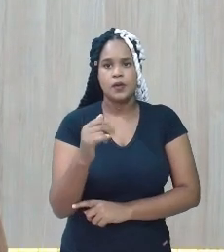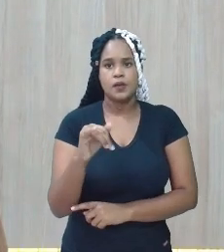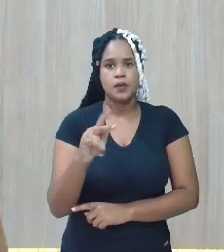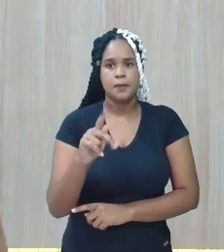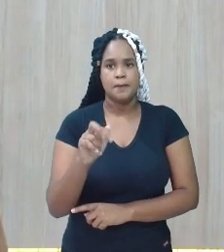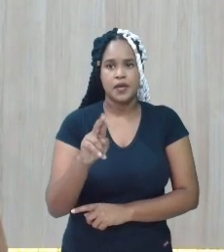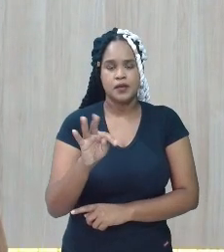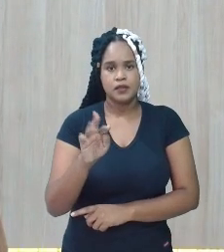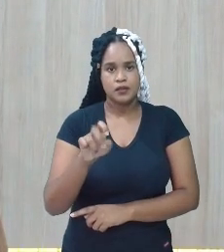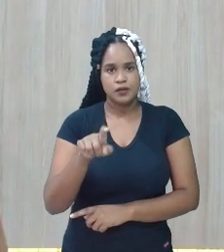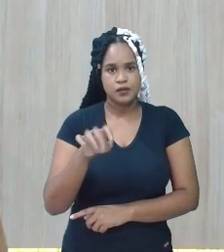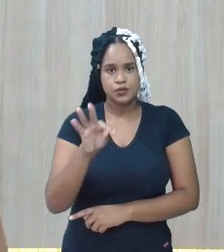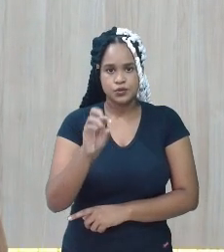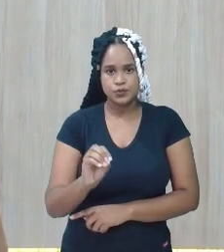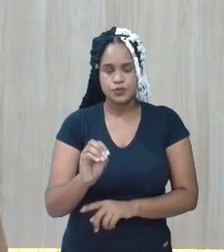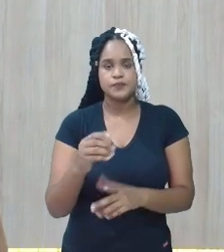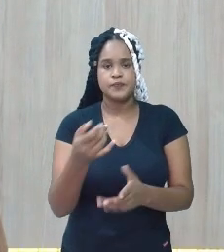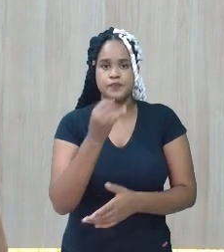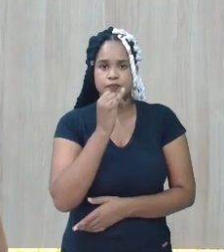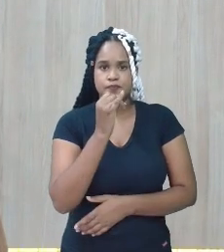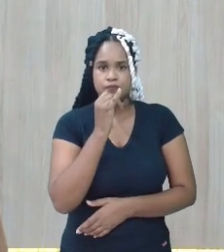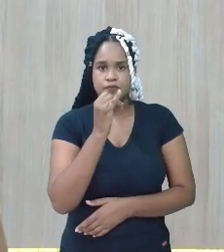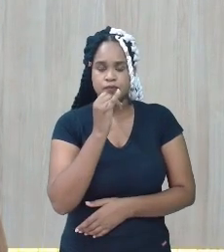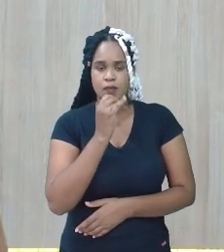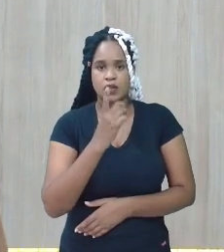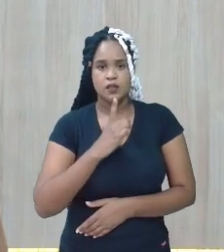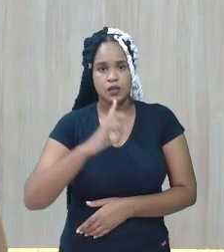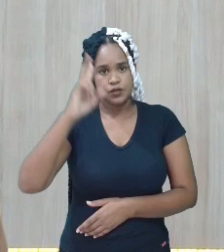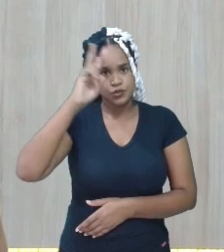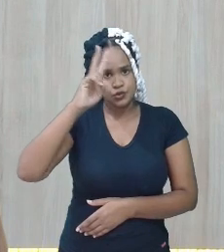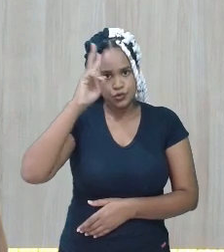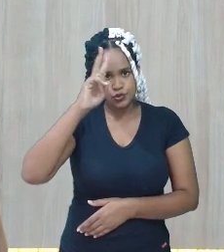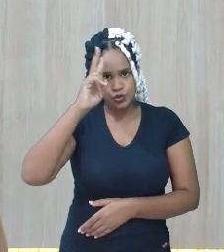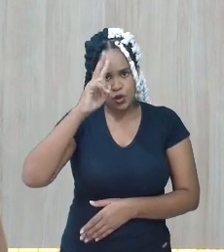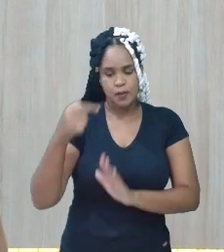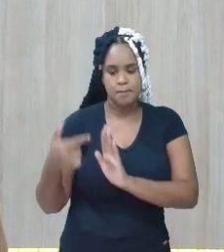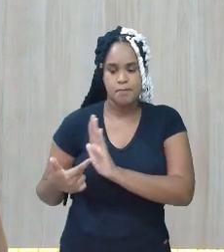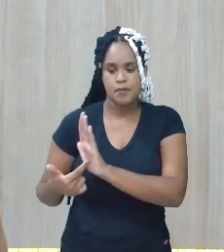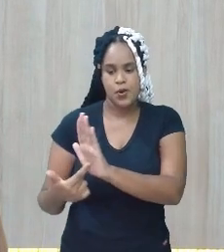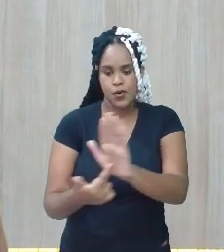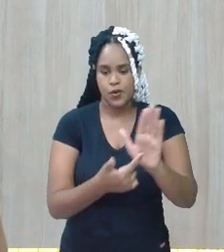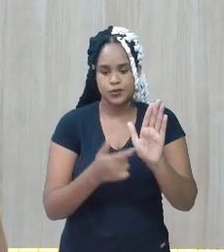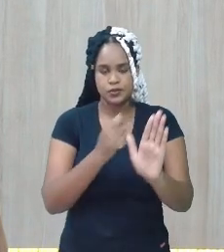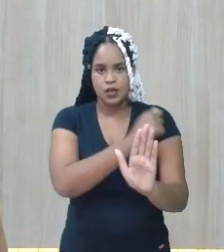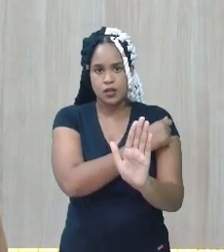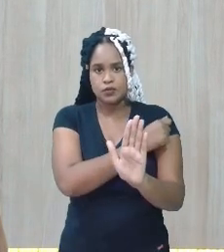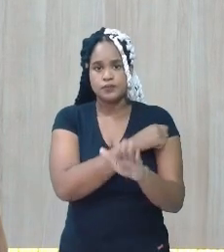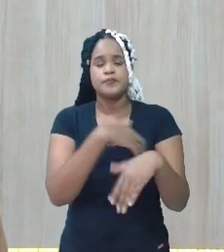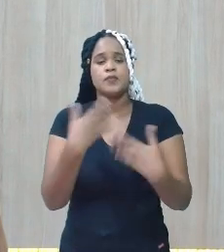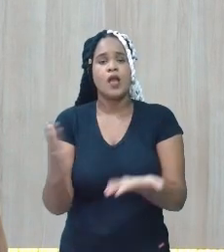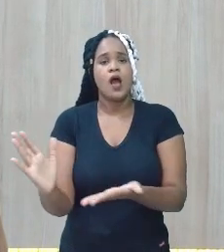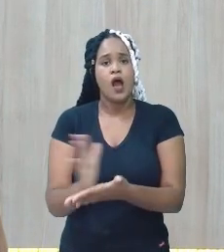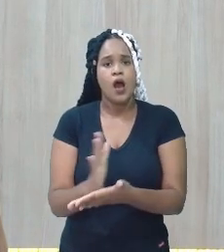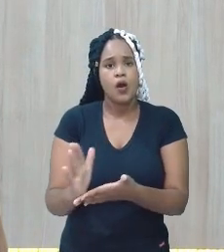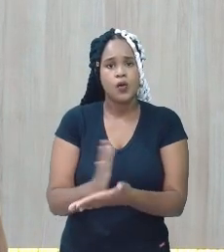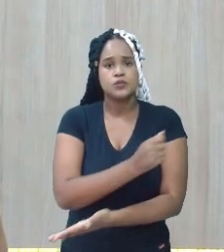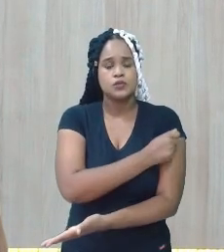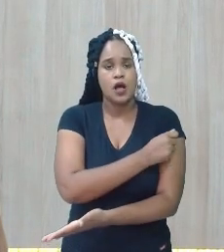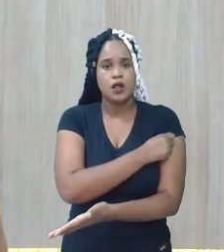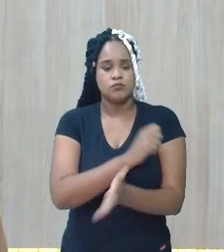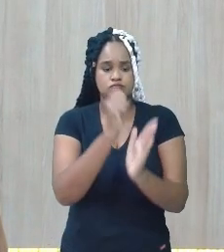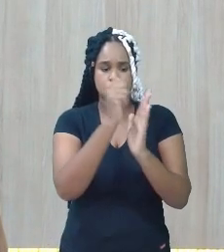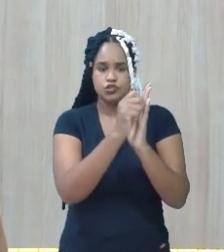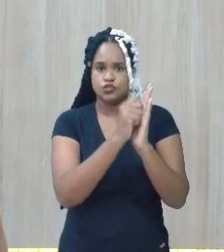ele percebe. O professor mostra a história aos colegas e vai ter estudante que ele vai